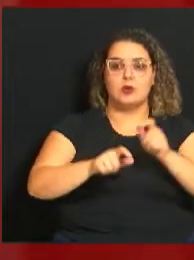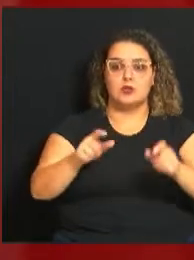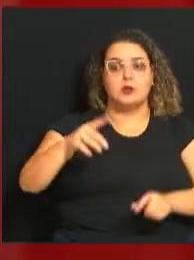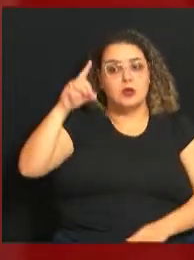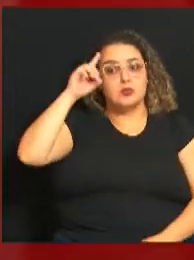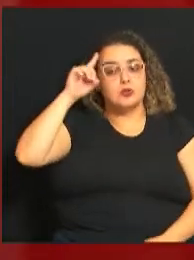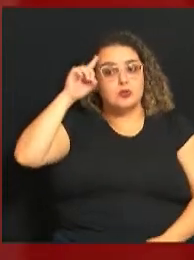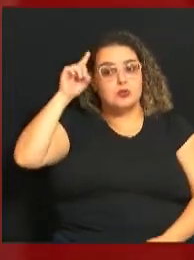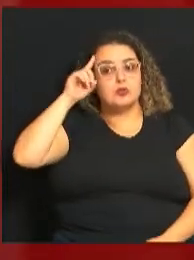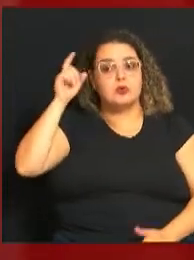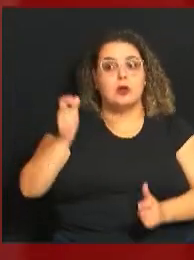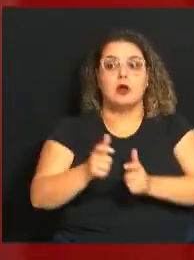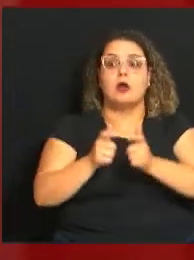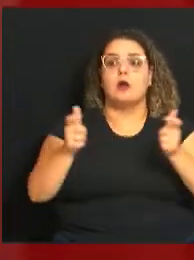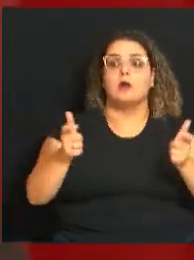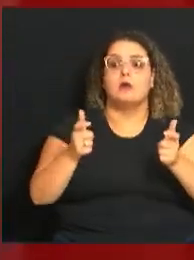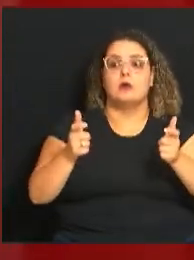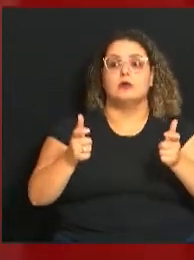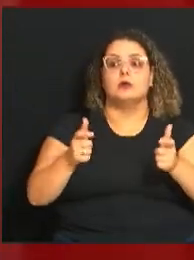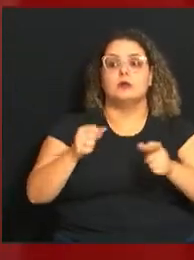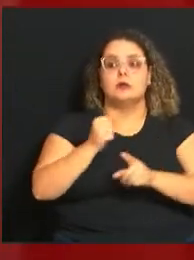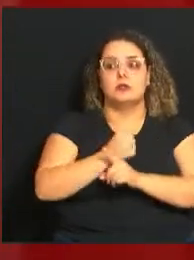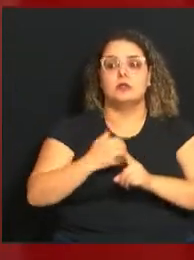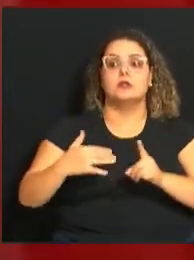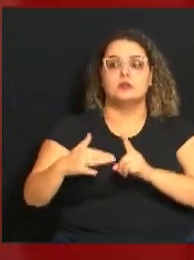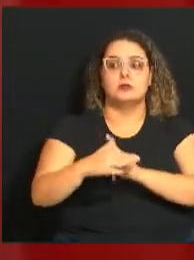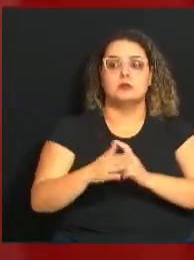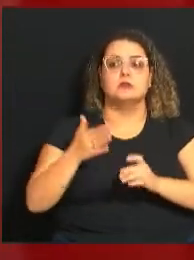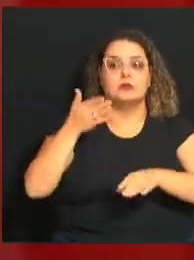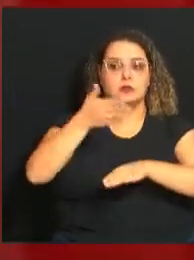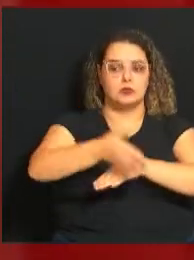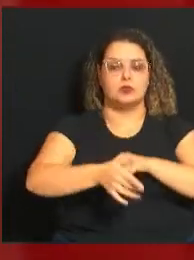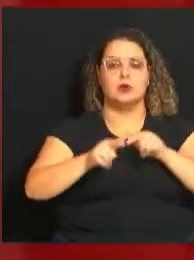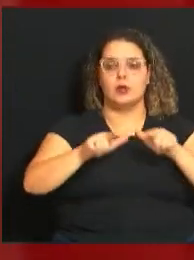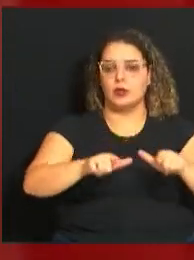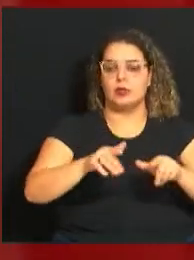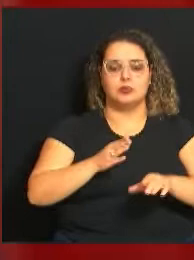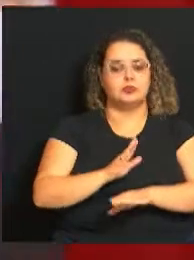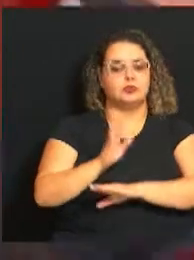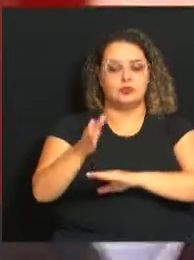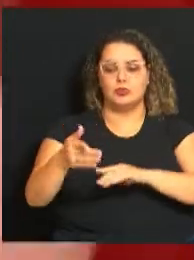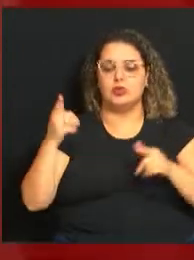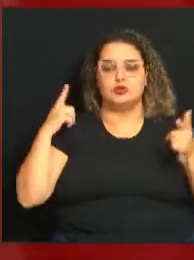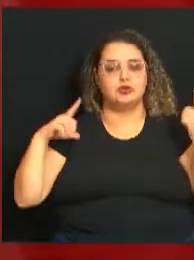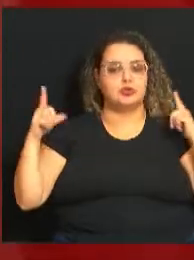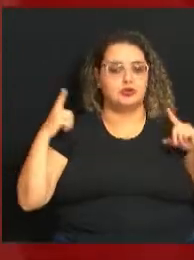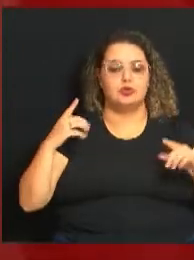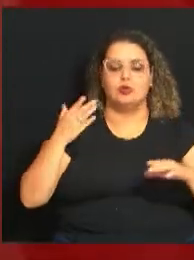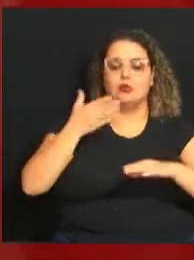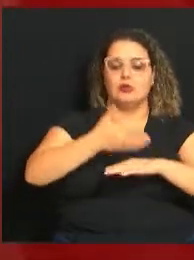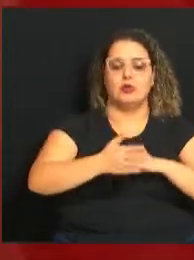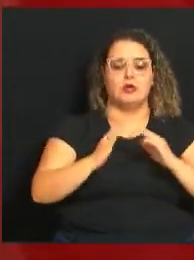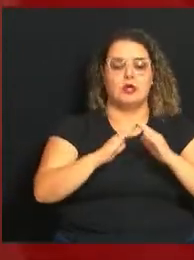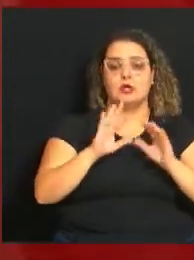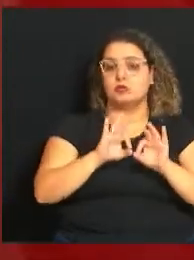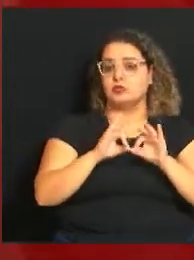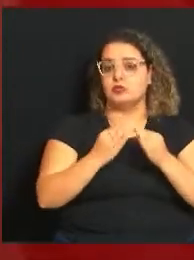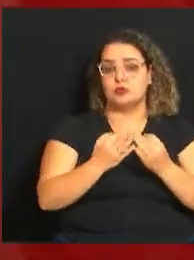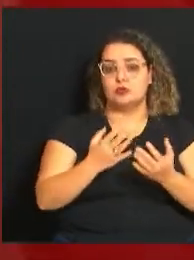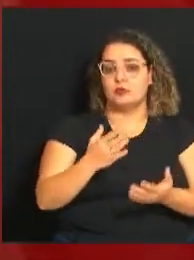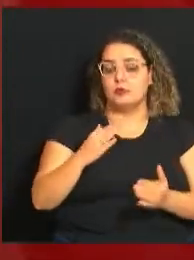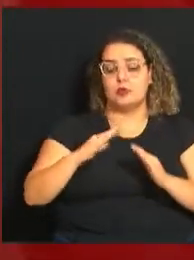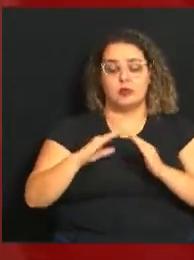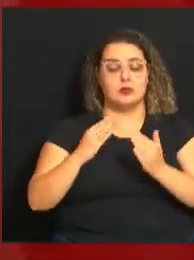a grande maioria da sociedade ela vai até o local de trabalho, ela vai até um local de lazer, ela vai na casa dos amigos através do transporte público.